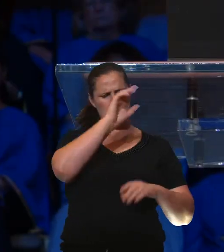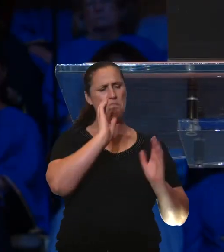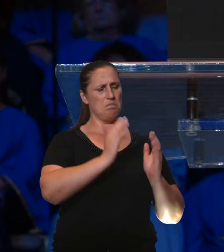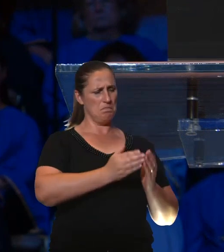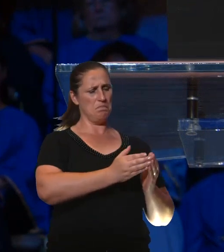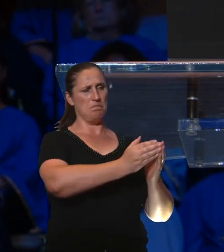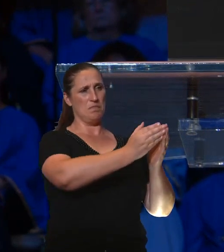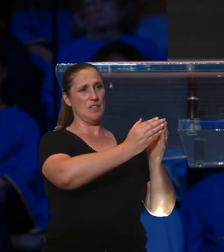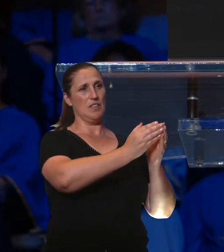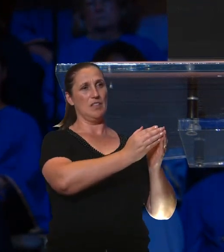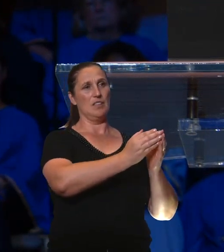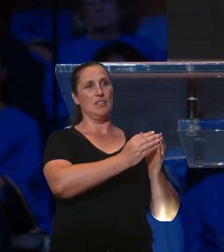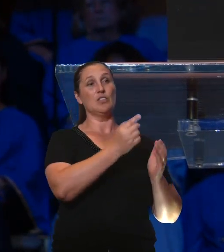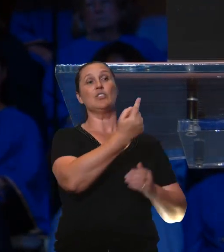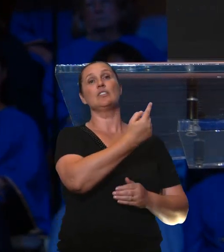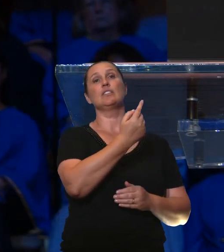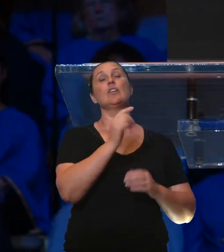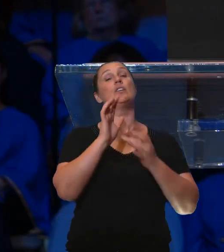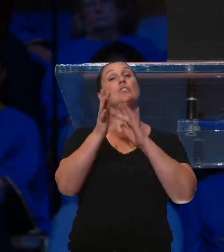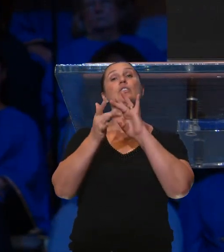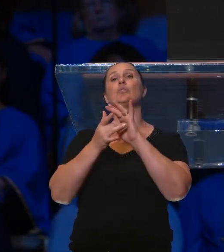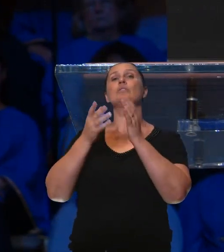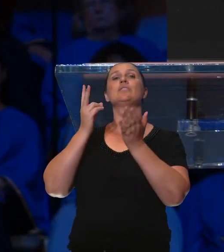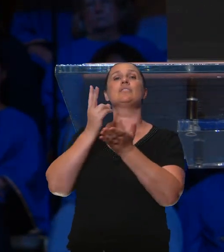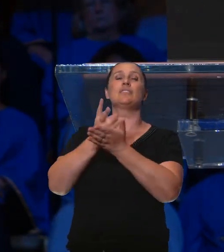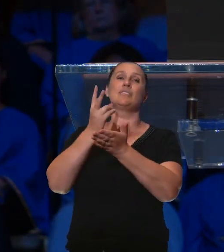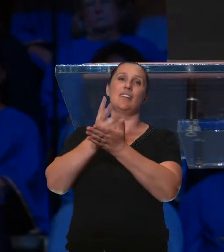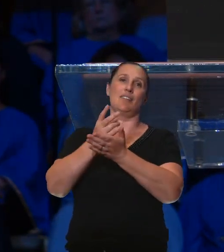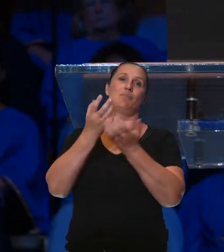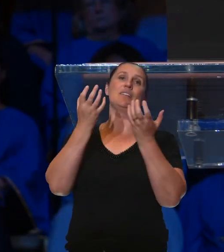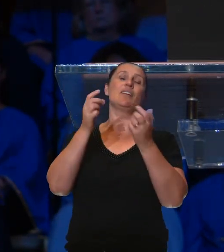vocês vão. Porque Jesus sempre quer nos ensinar.